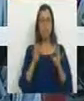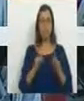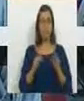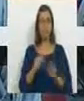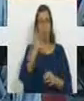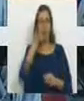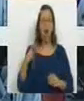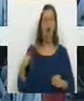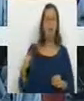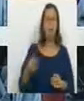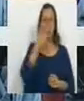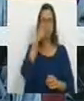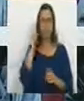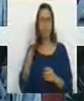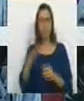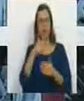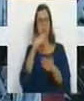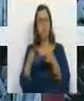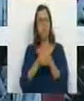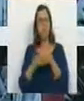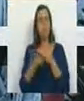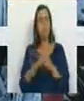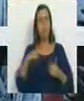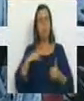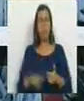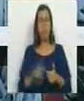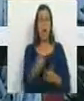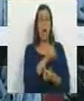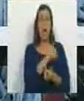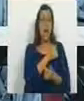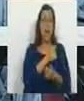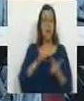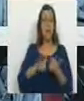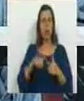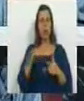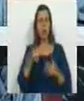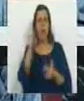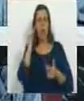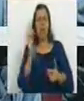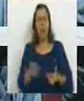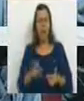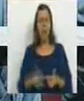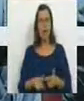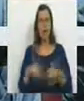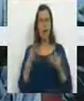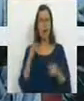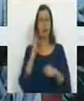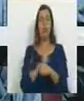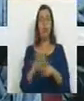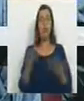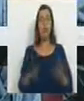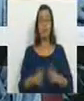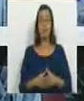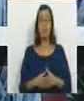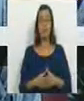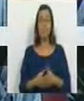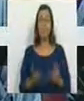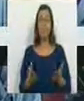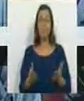abandonados diariamente idosos em Portugal, seja nas suas casas, seja nos lares, seja noutros sítios.